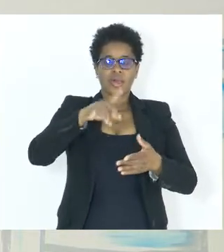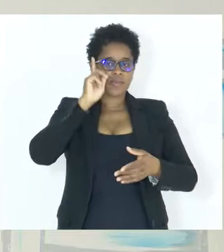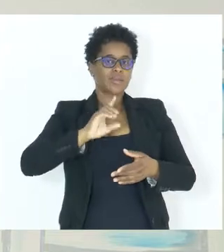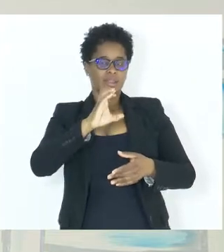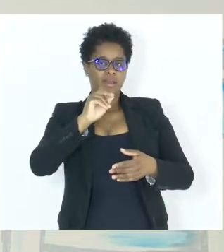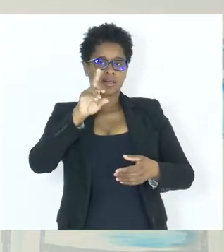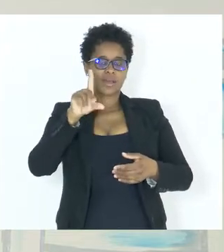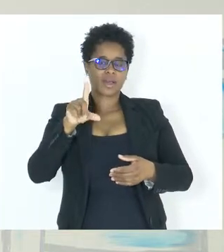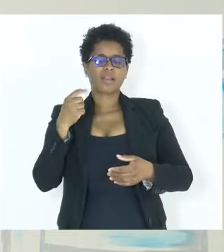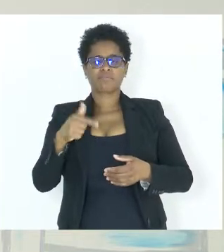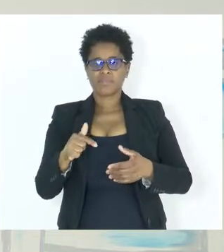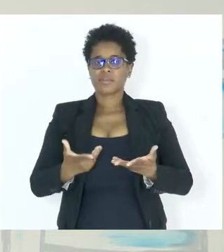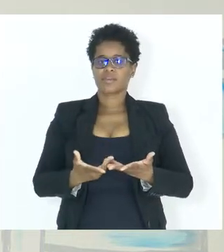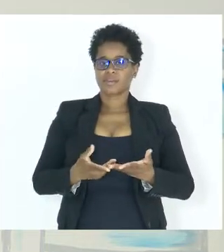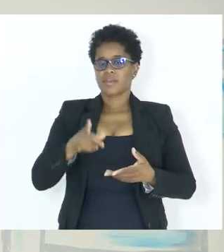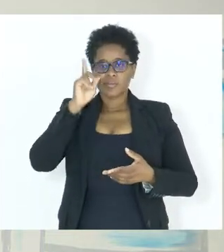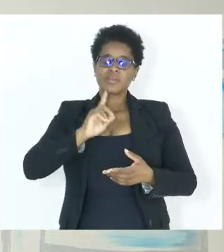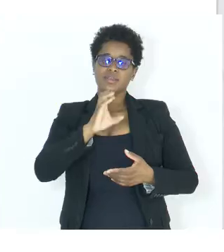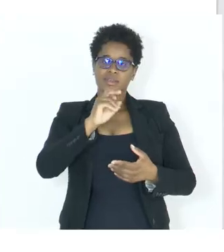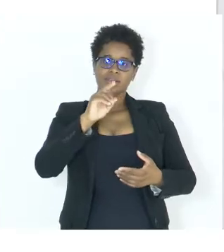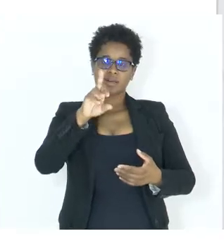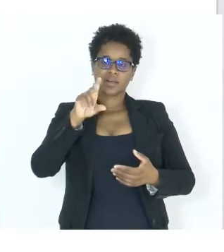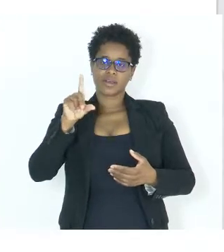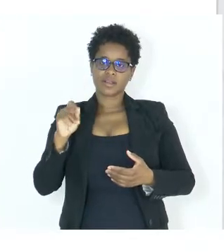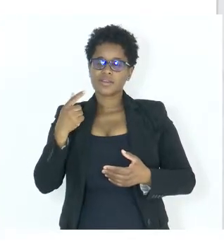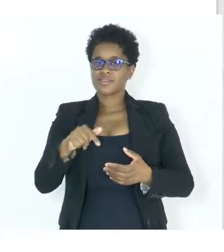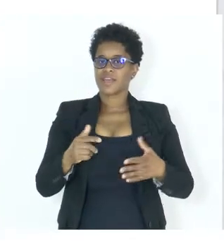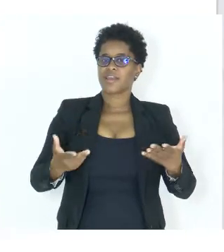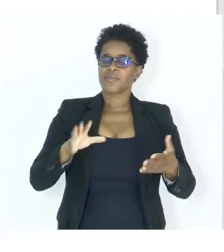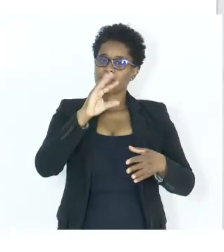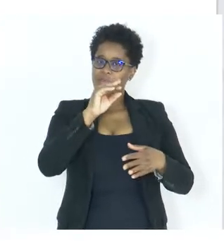ocupa? A Carla está no